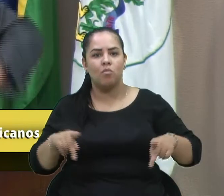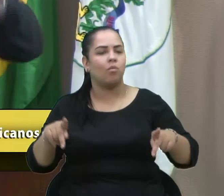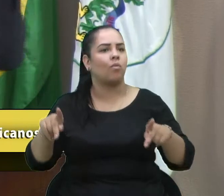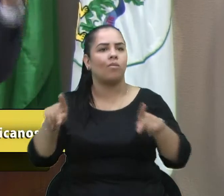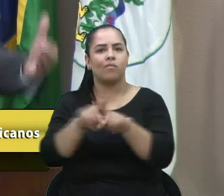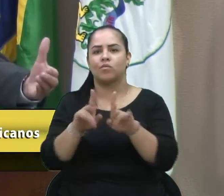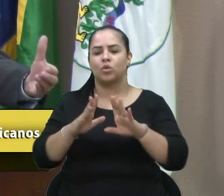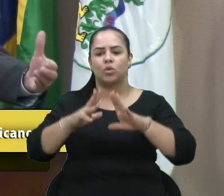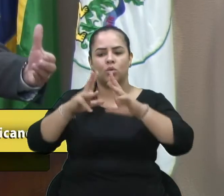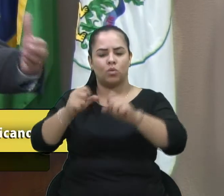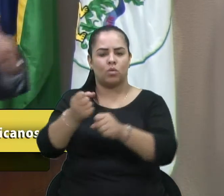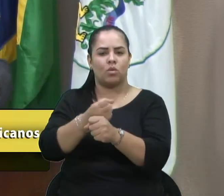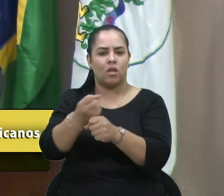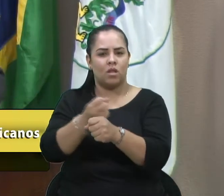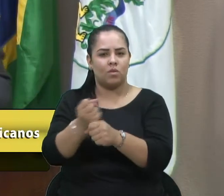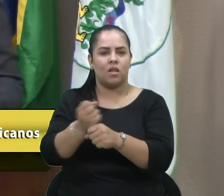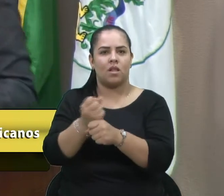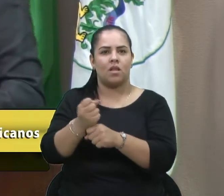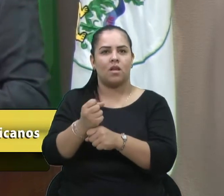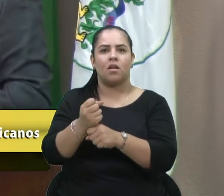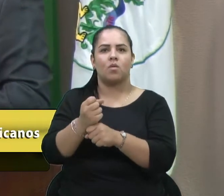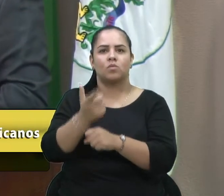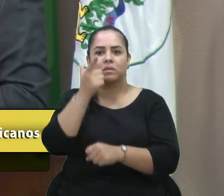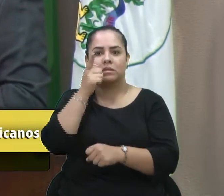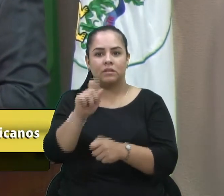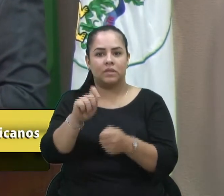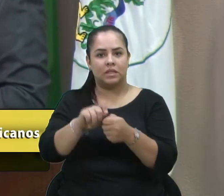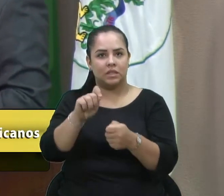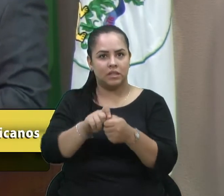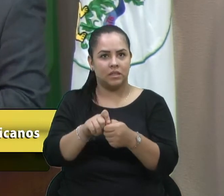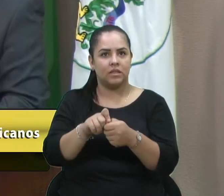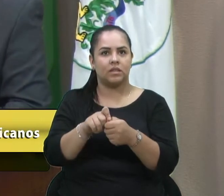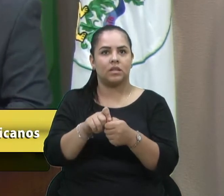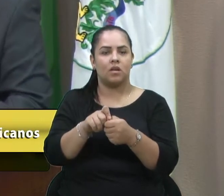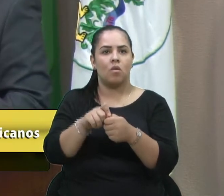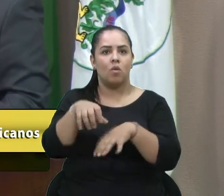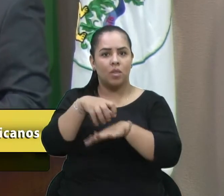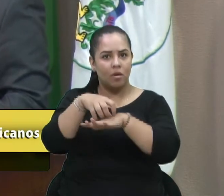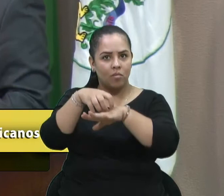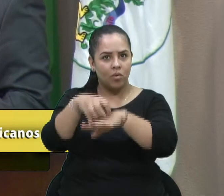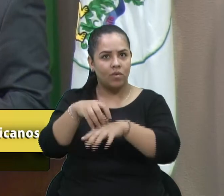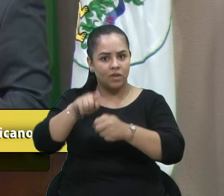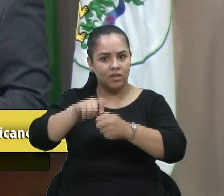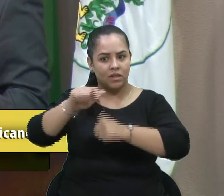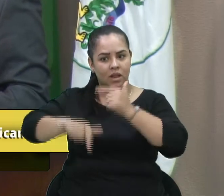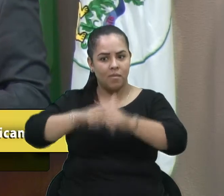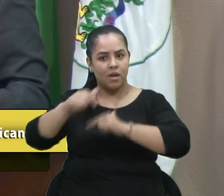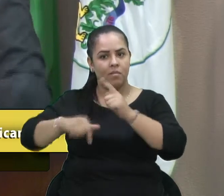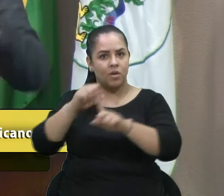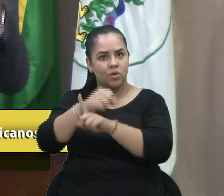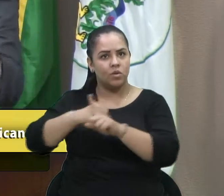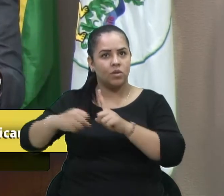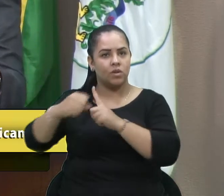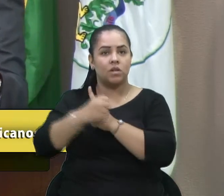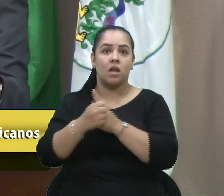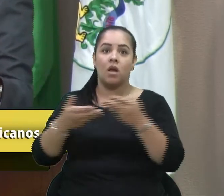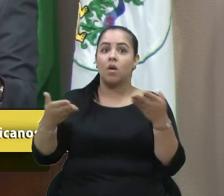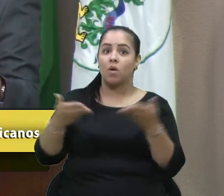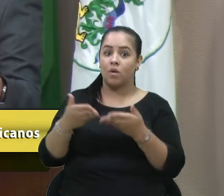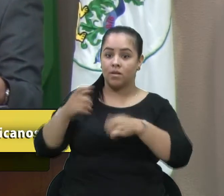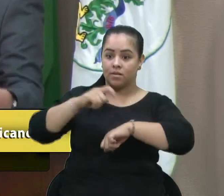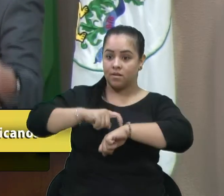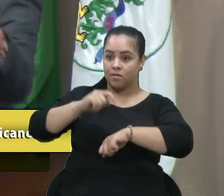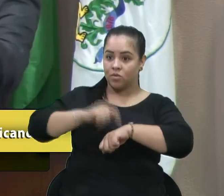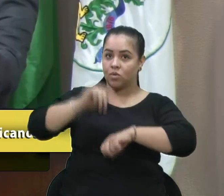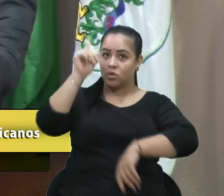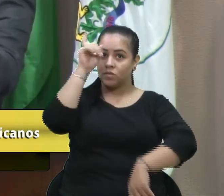de fazer esse transporte público, de exercer esse trabalho à sociedade, de agora, nesse momento